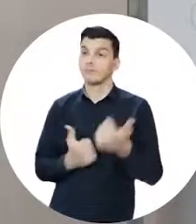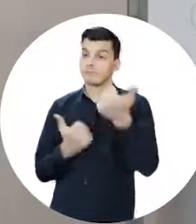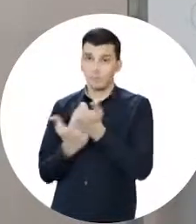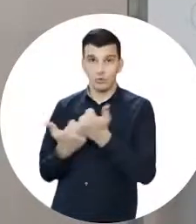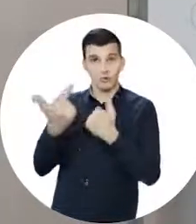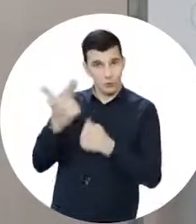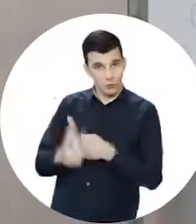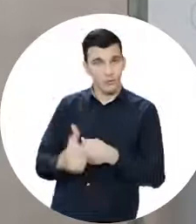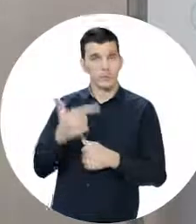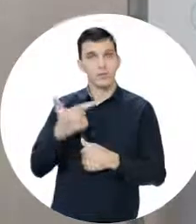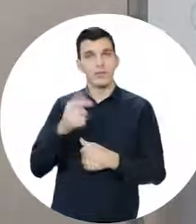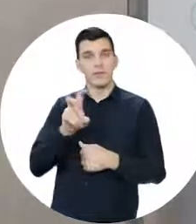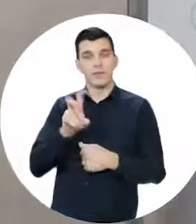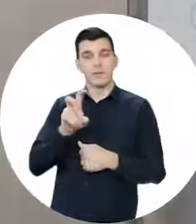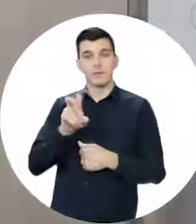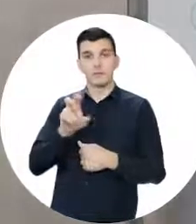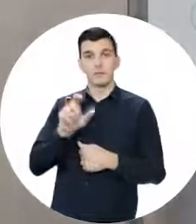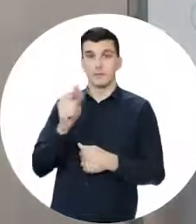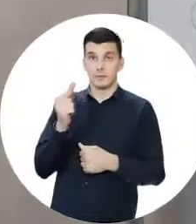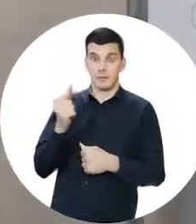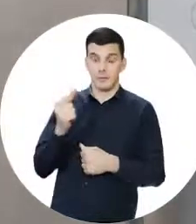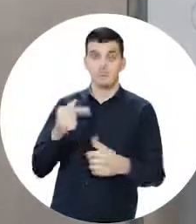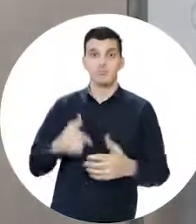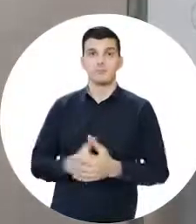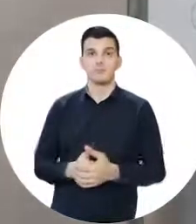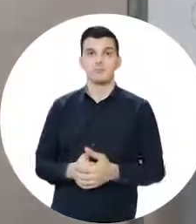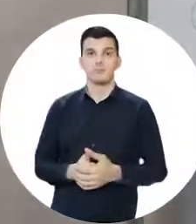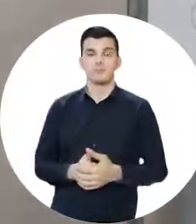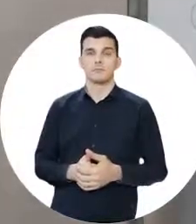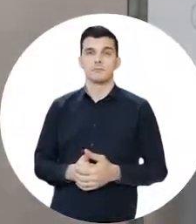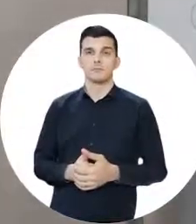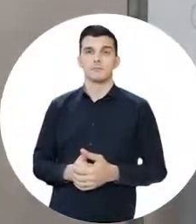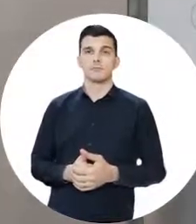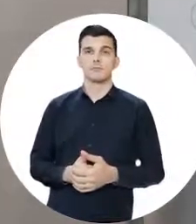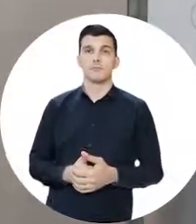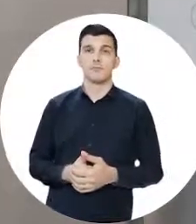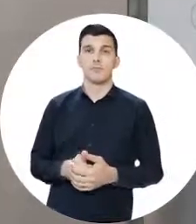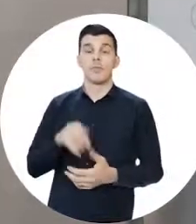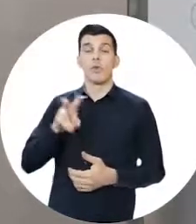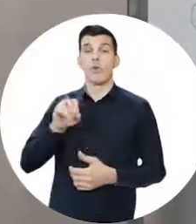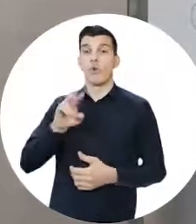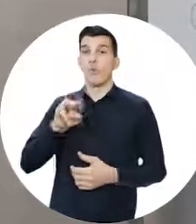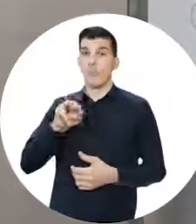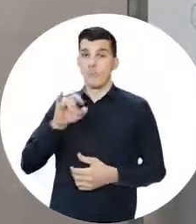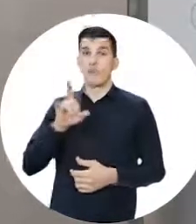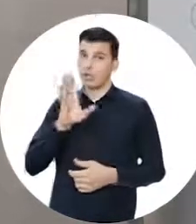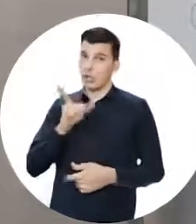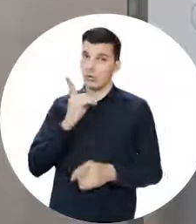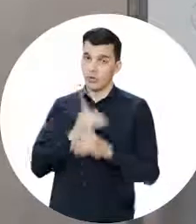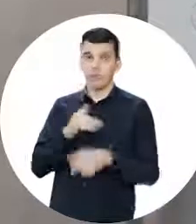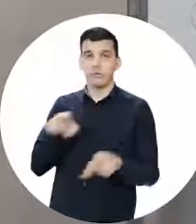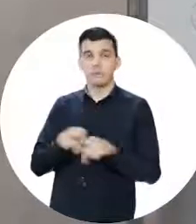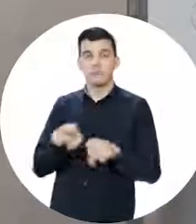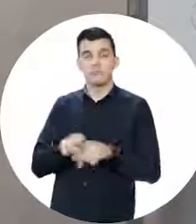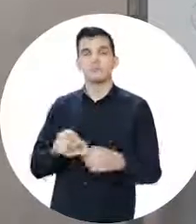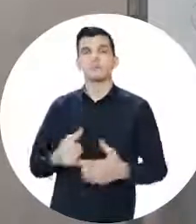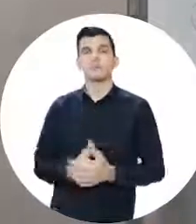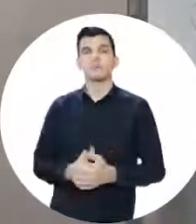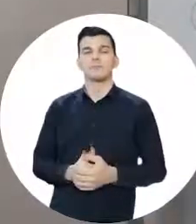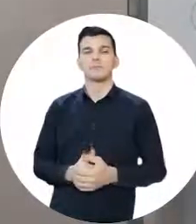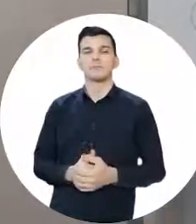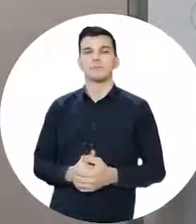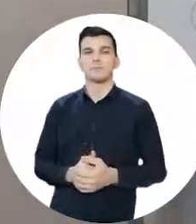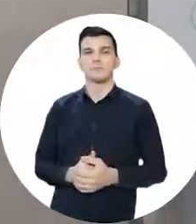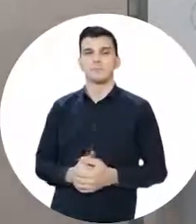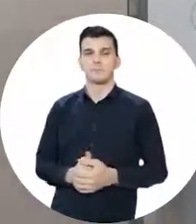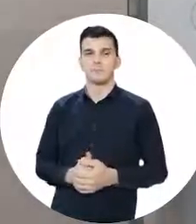125 gramas é a massa do meu soluto. Já encontrei aqui. Volume de solução, também encontrei. 420 ml. Para concentração